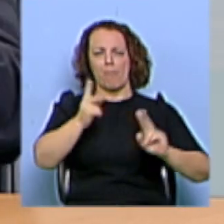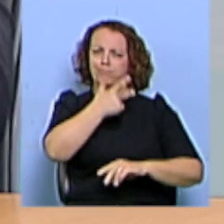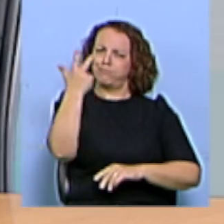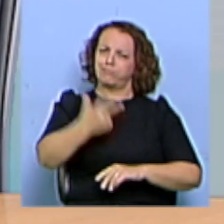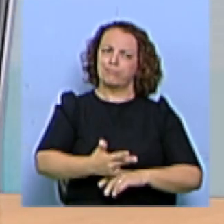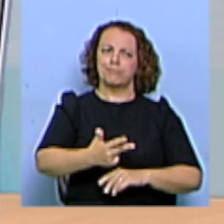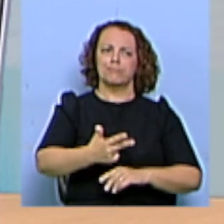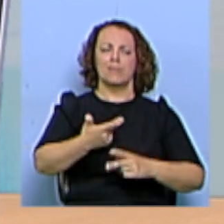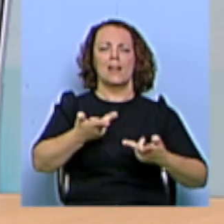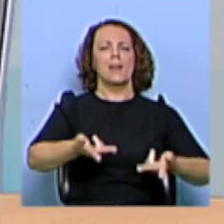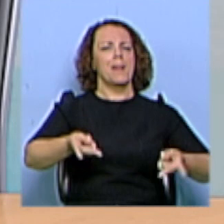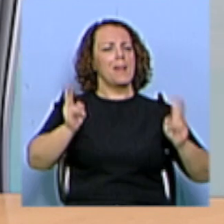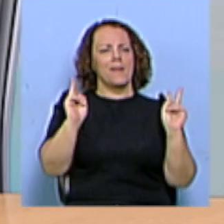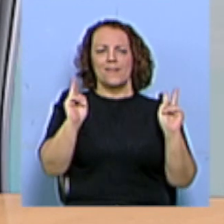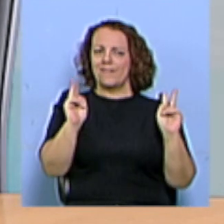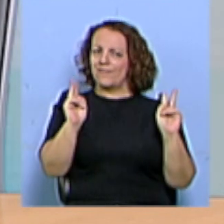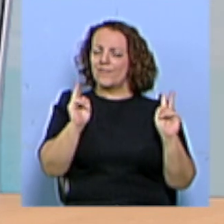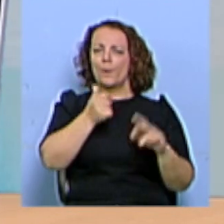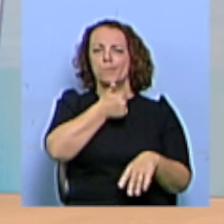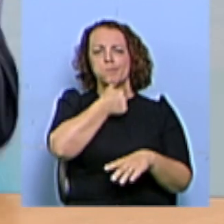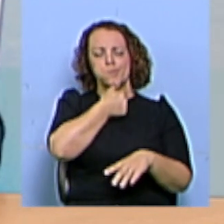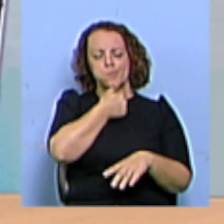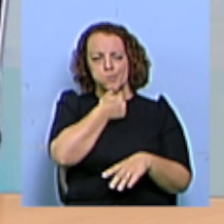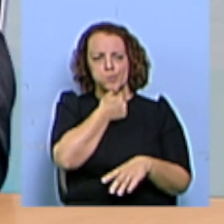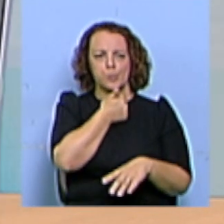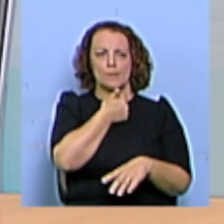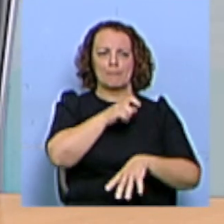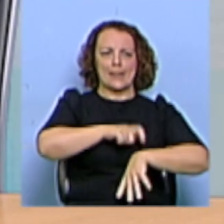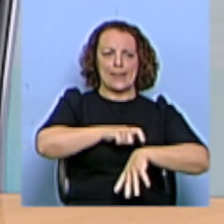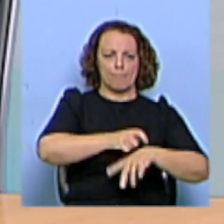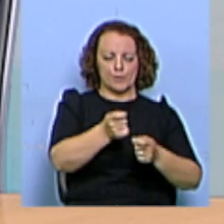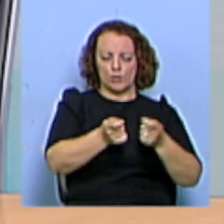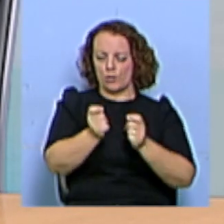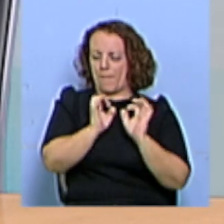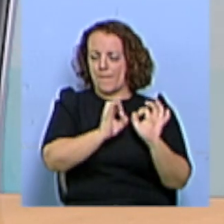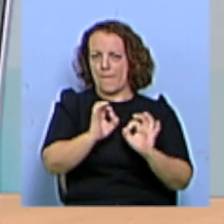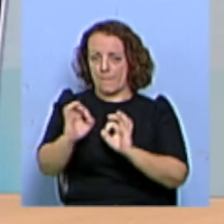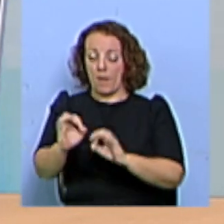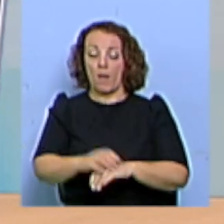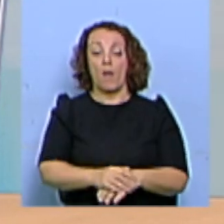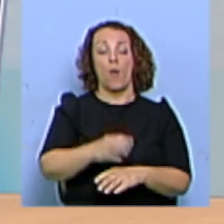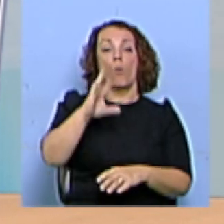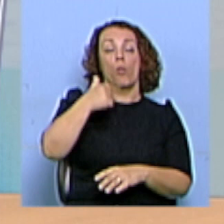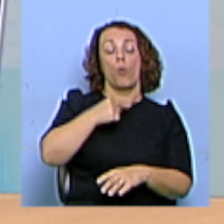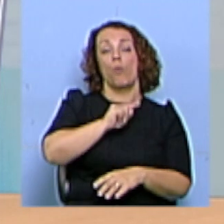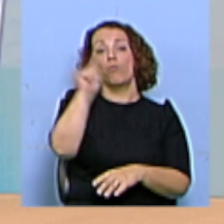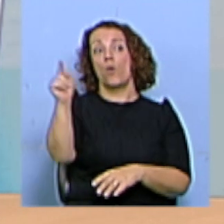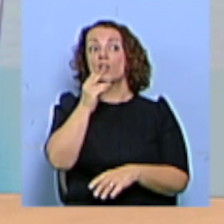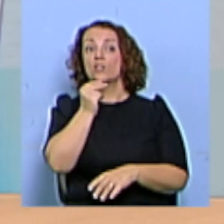liberdade interior para gerir com bom senso o tempo. Quando vou à Terra Santa, normalmente vou com